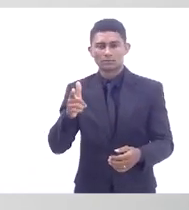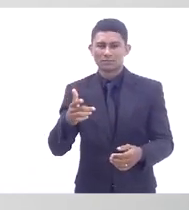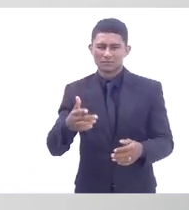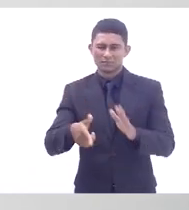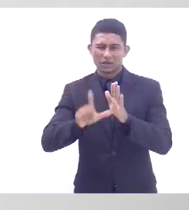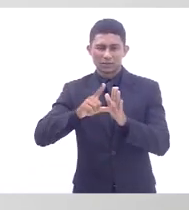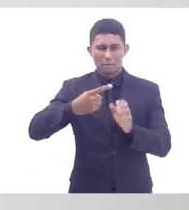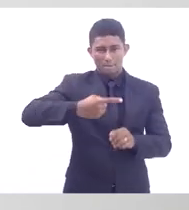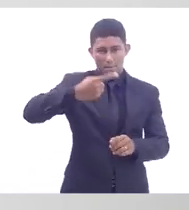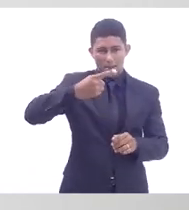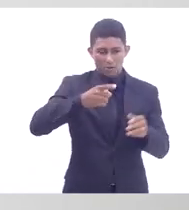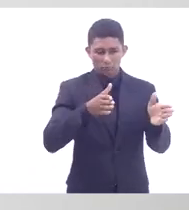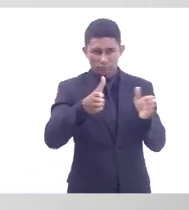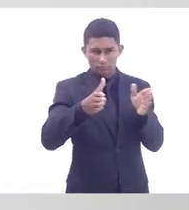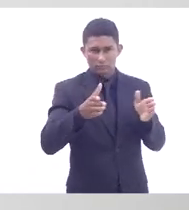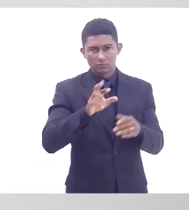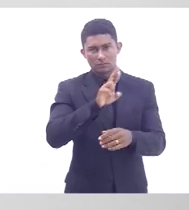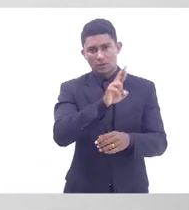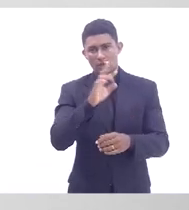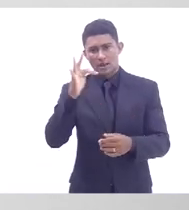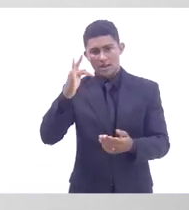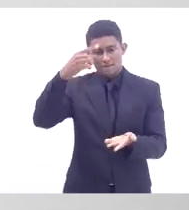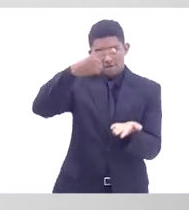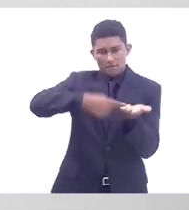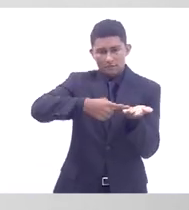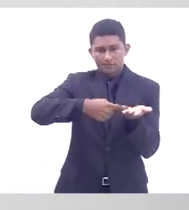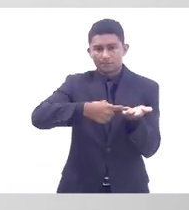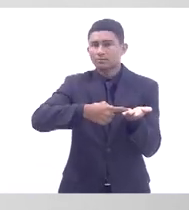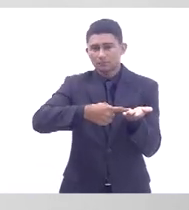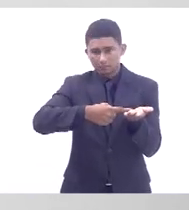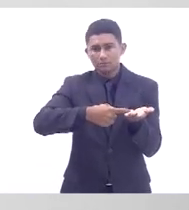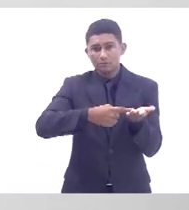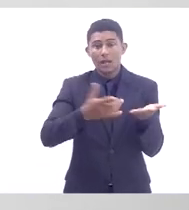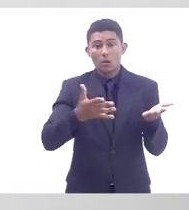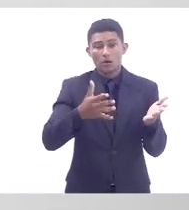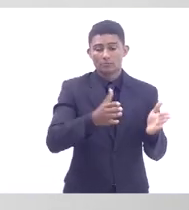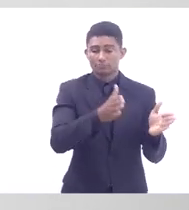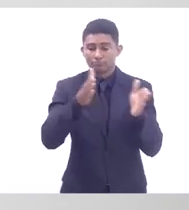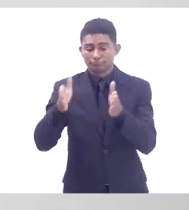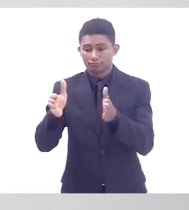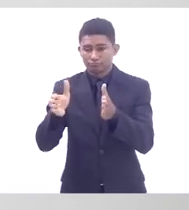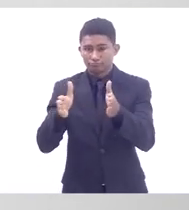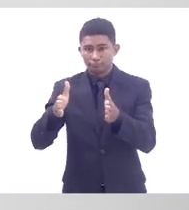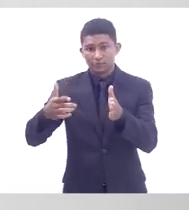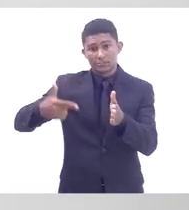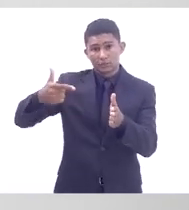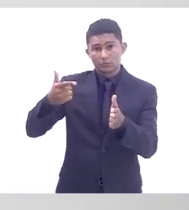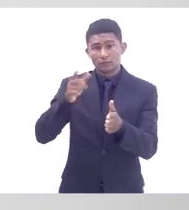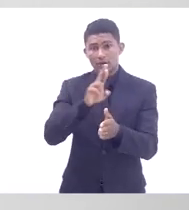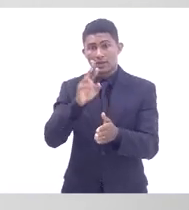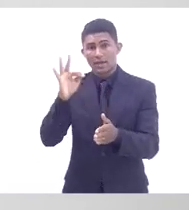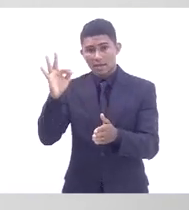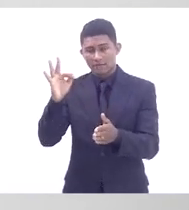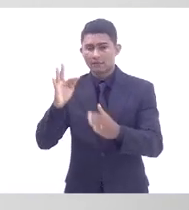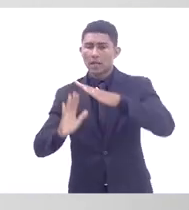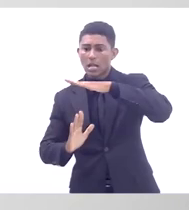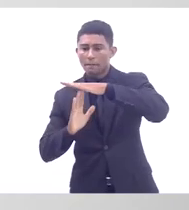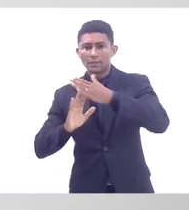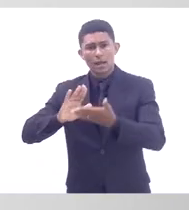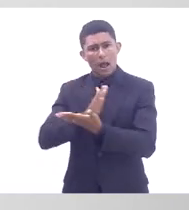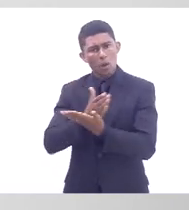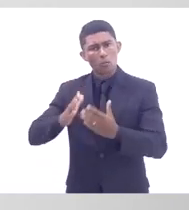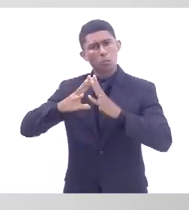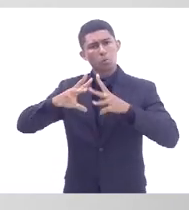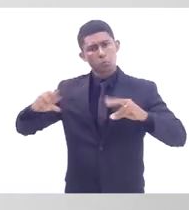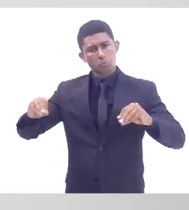regime agora não são mais desde que anteriormente pactuadas né é e pontos que